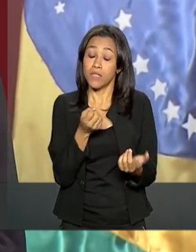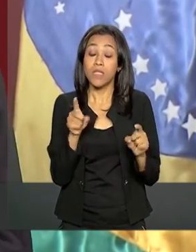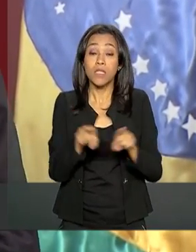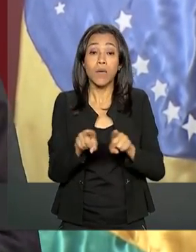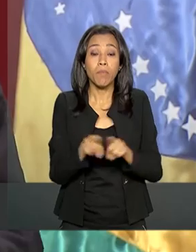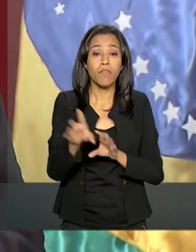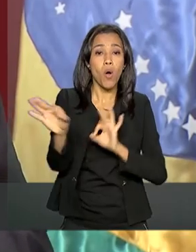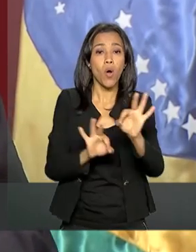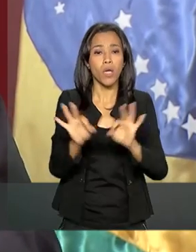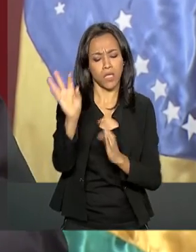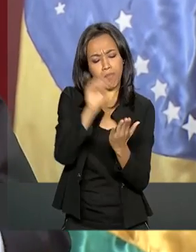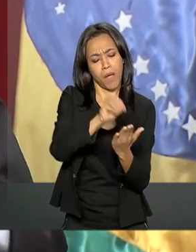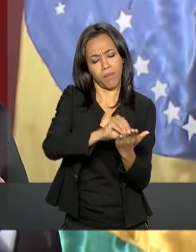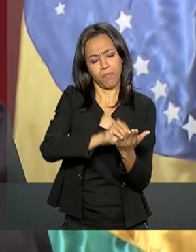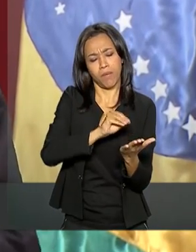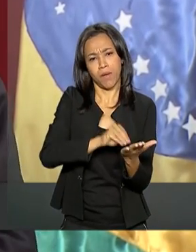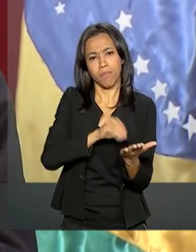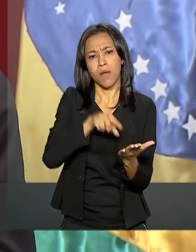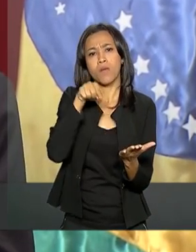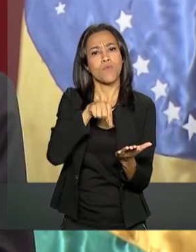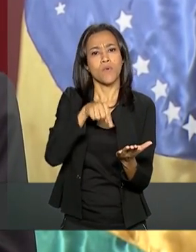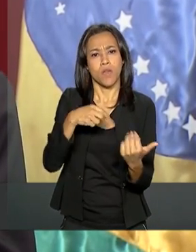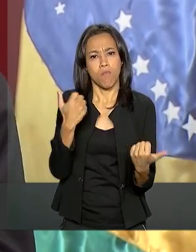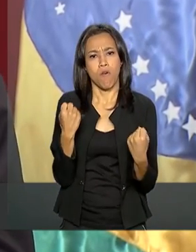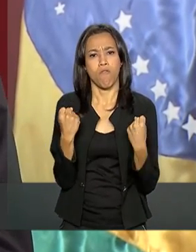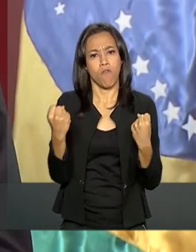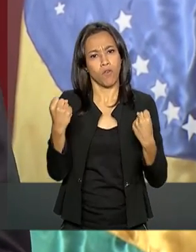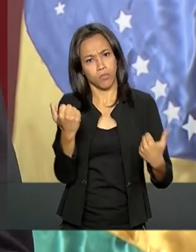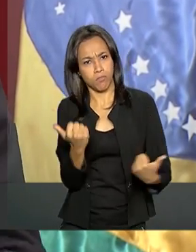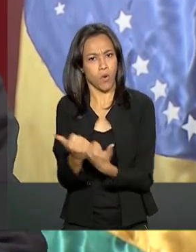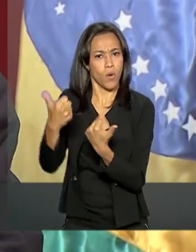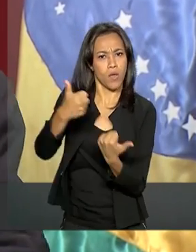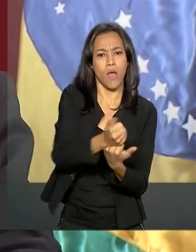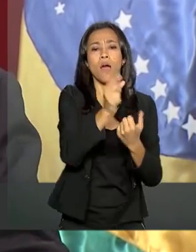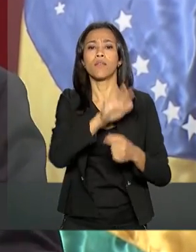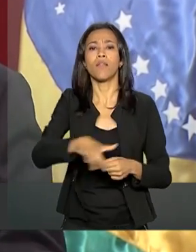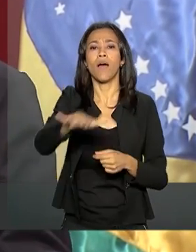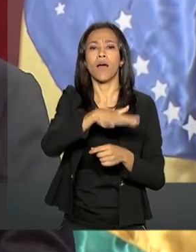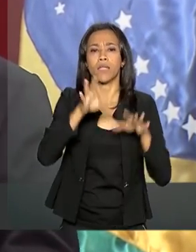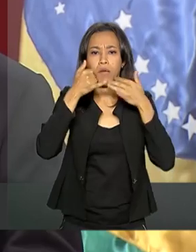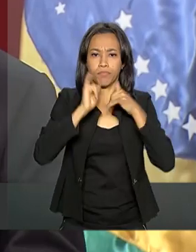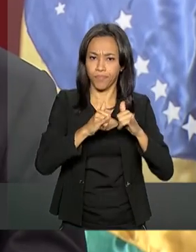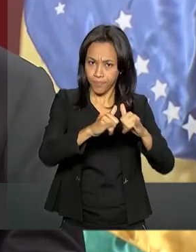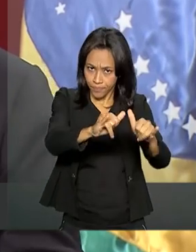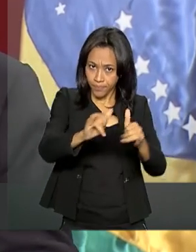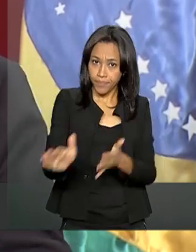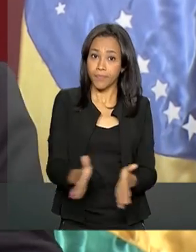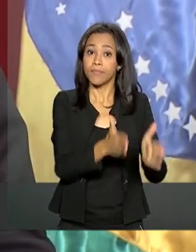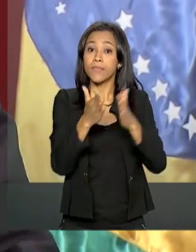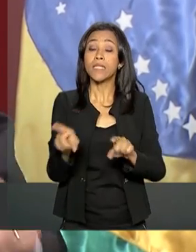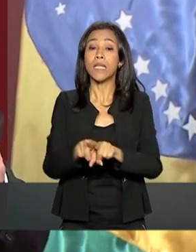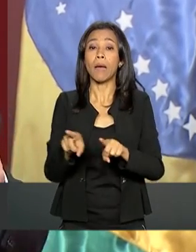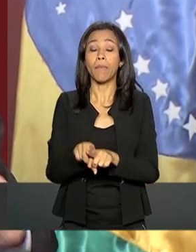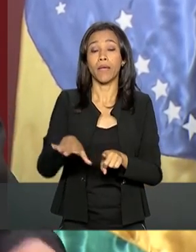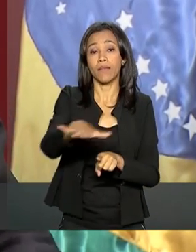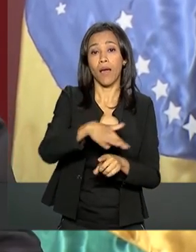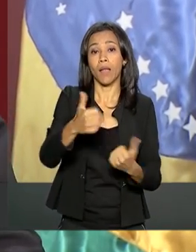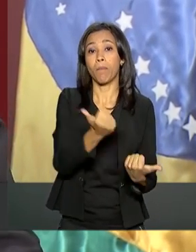para colaborar em coisas tão importantes como a integração energética, também como na colaboração